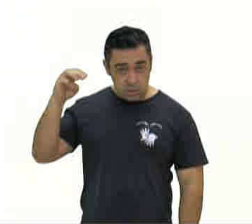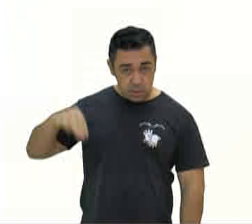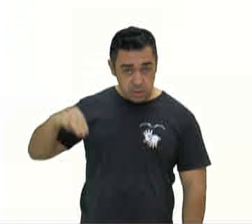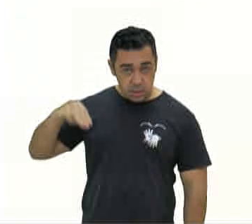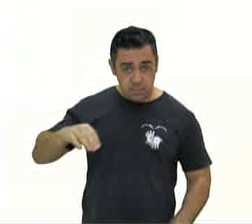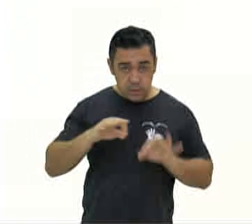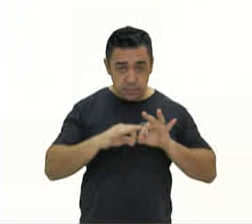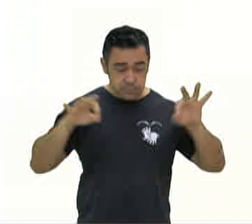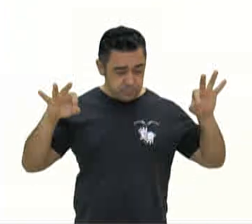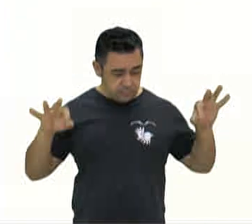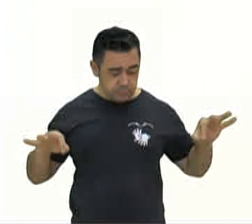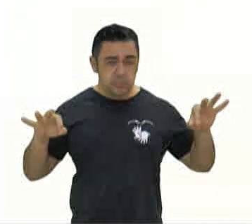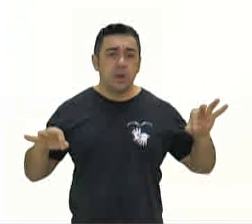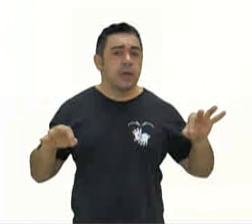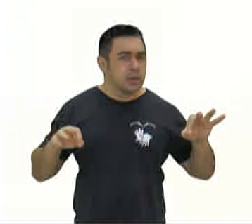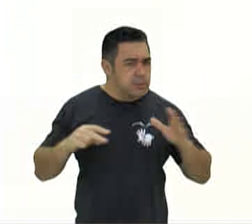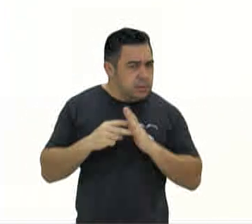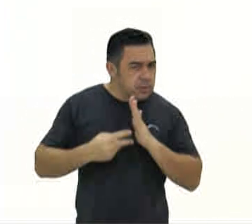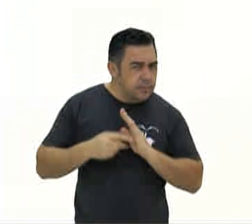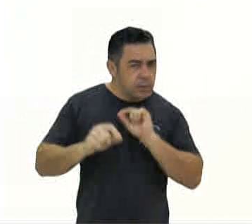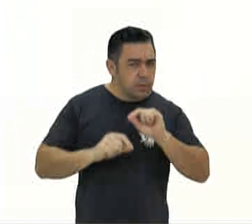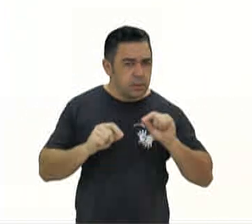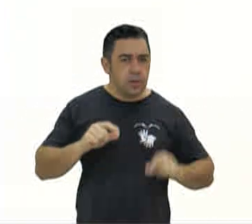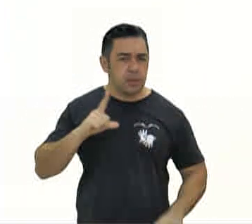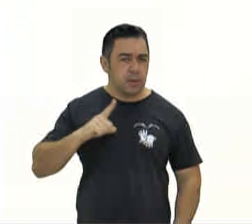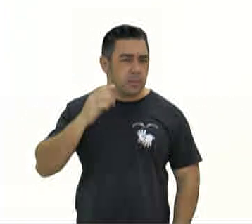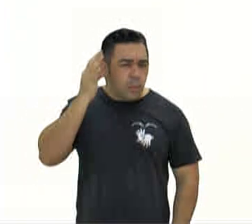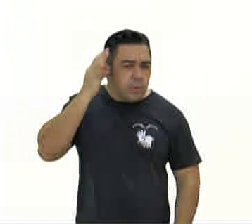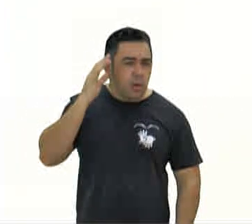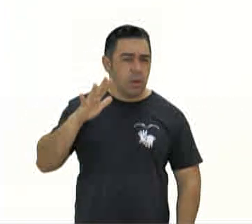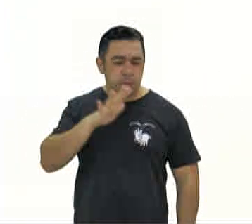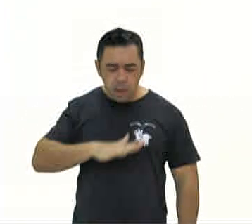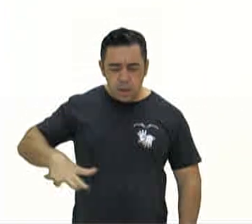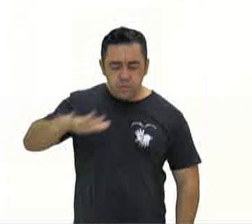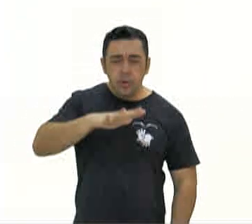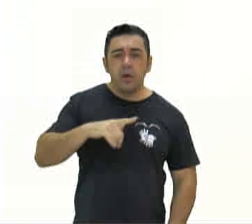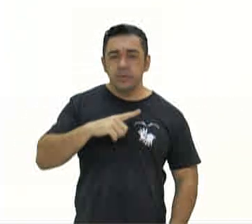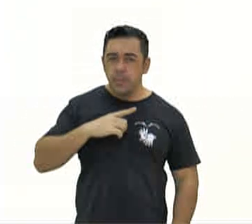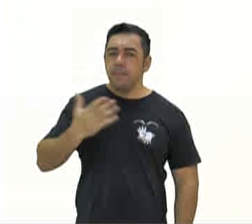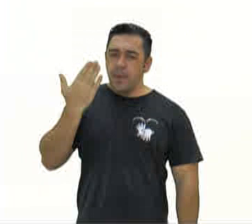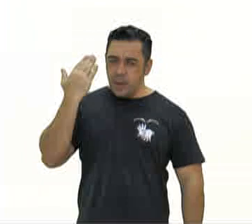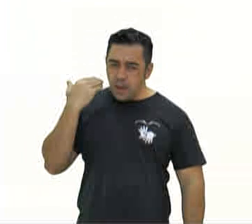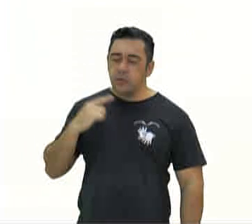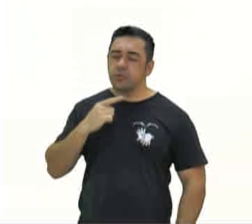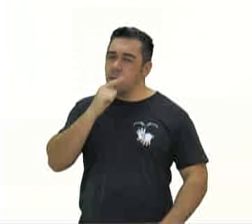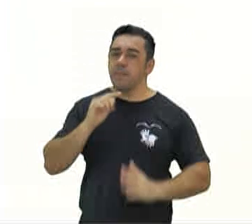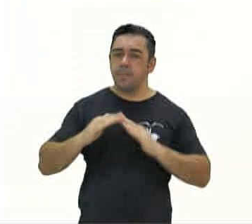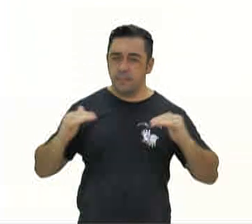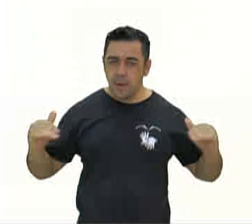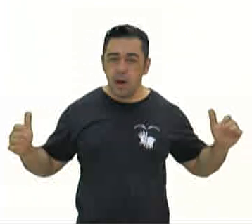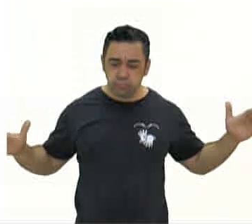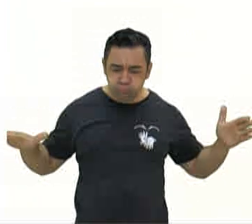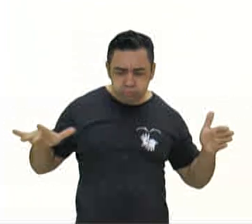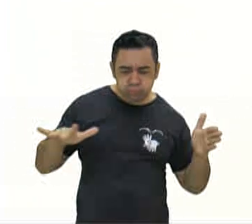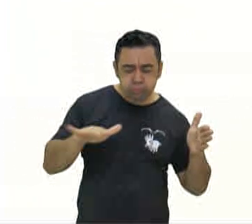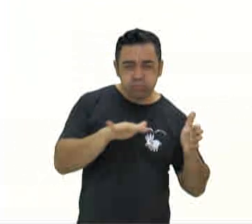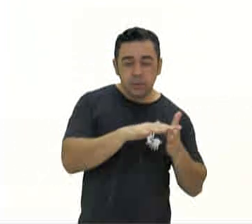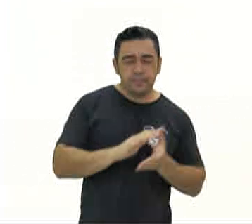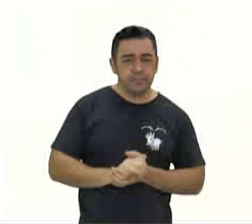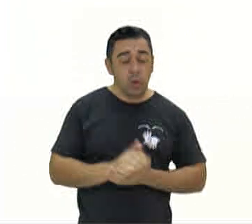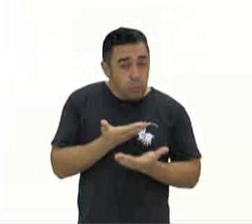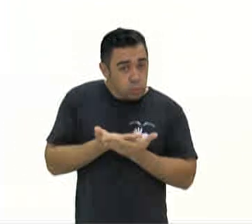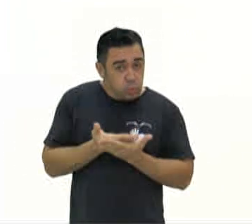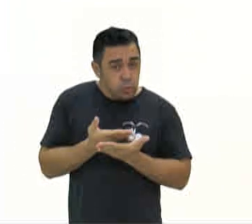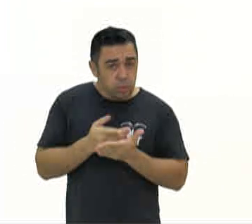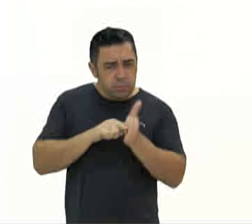oceano atestam que a região dos Campos Gerais do Paraná já foi coberta pelo mar há milhões de anos. Durante o estudo, o pesquisador